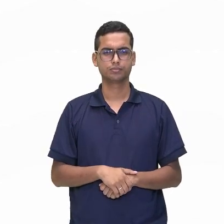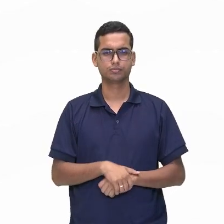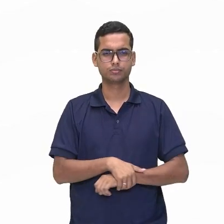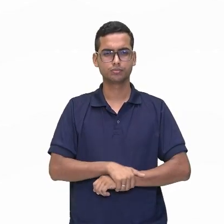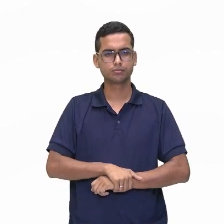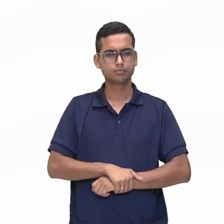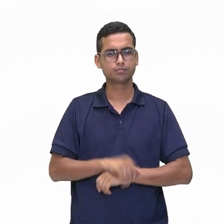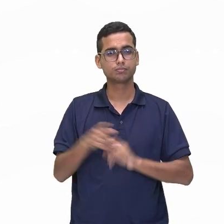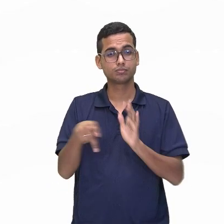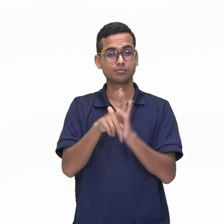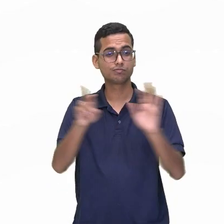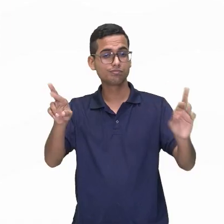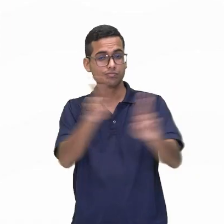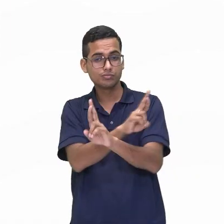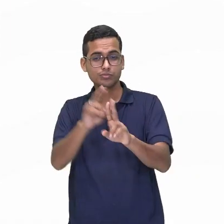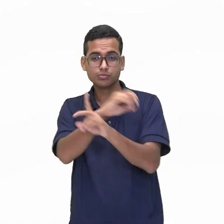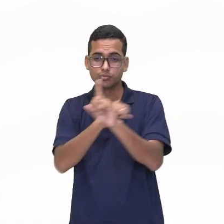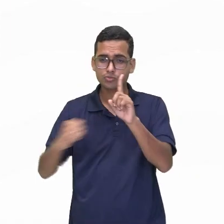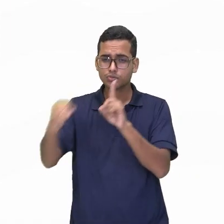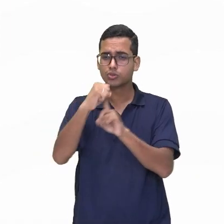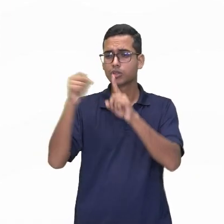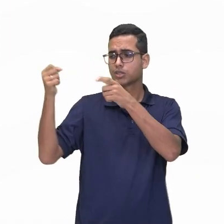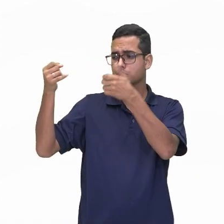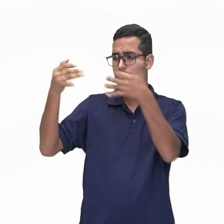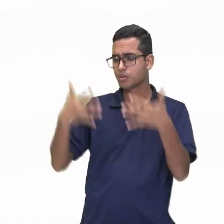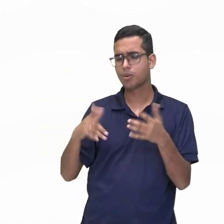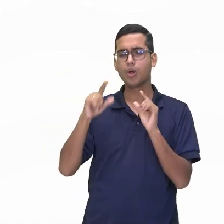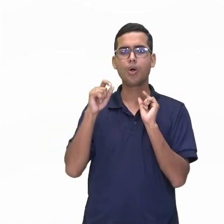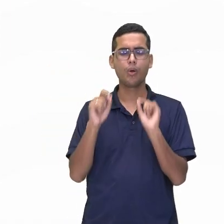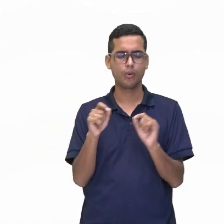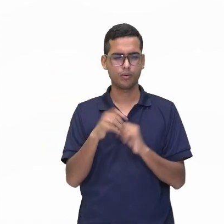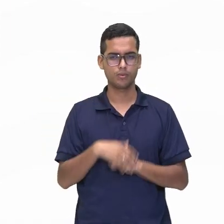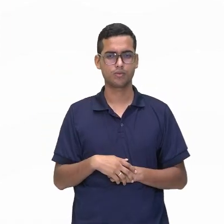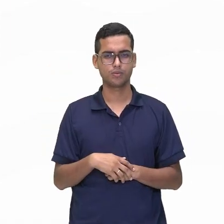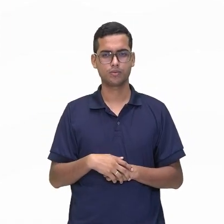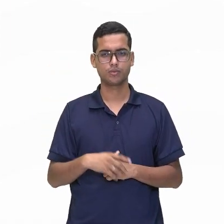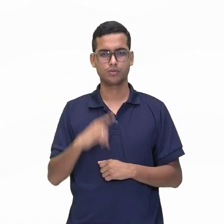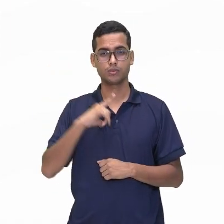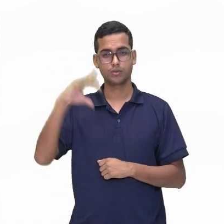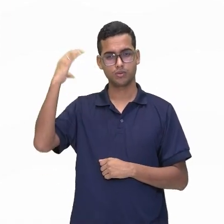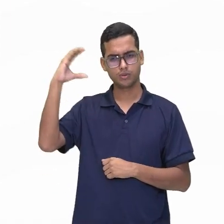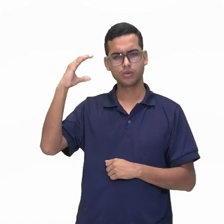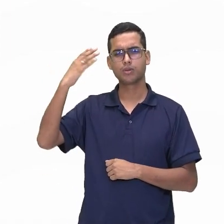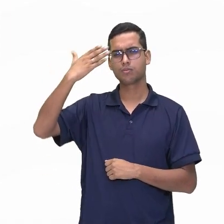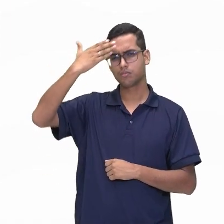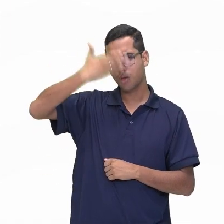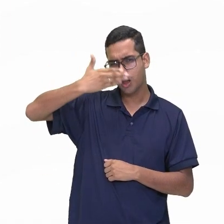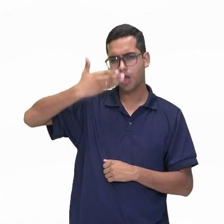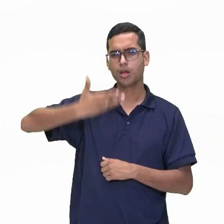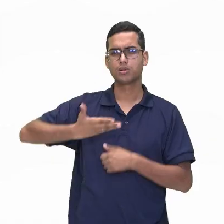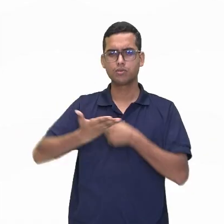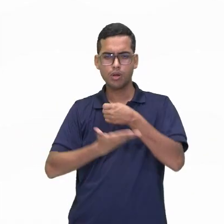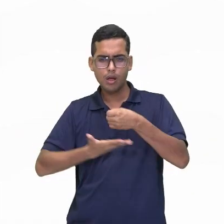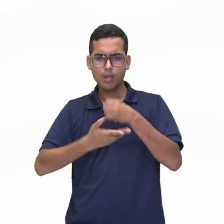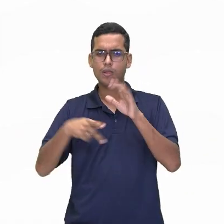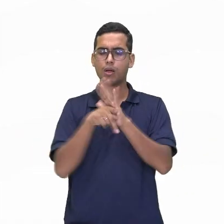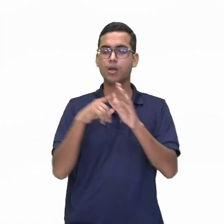social. Ele nos diz que tem sim esses pressupostos básicos, a ideia do ser